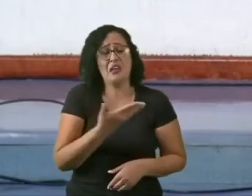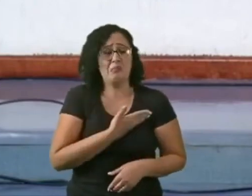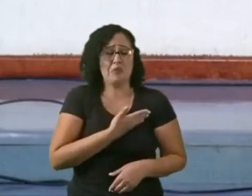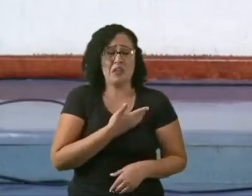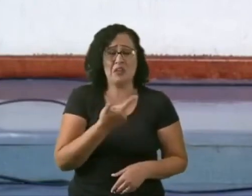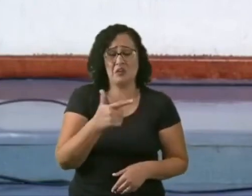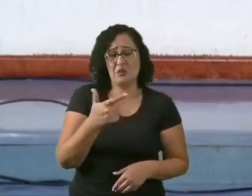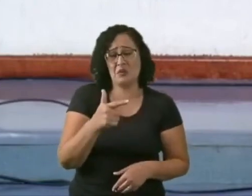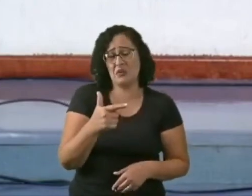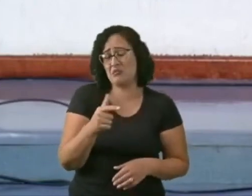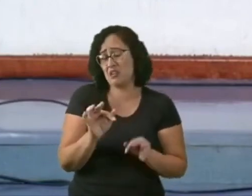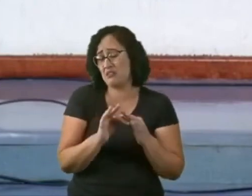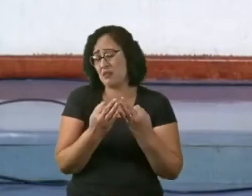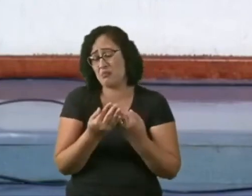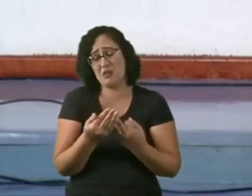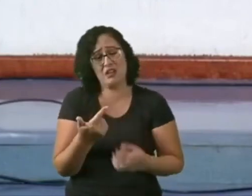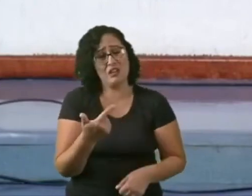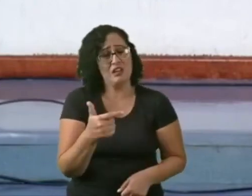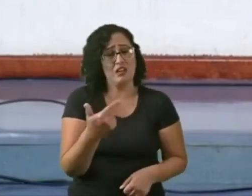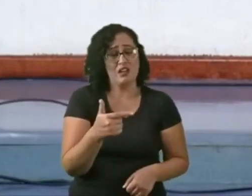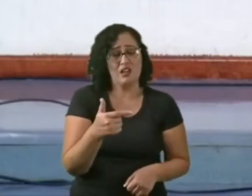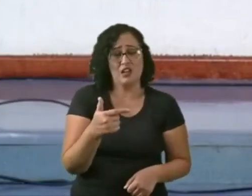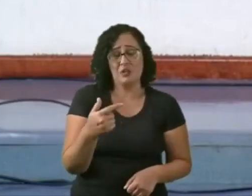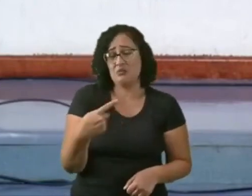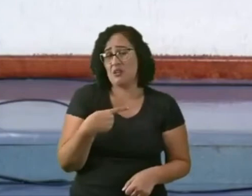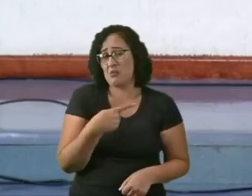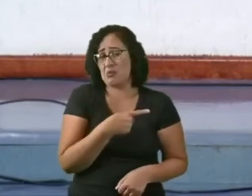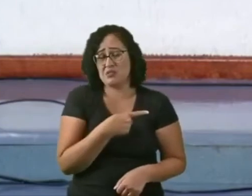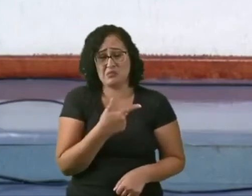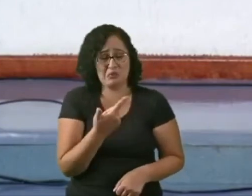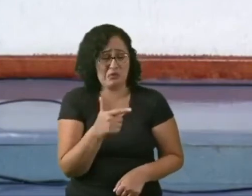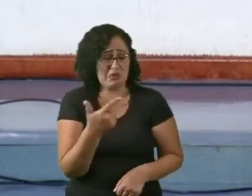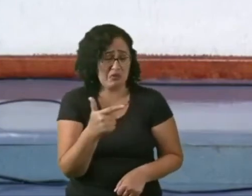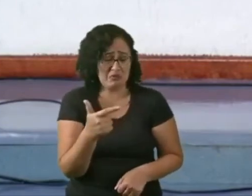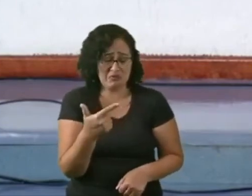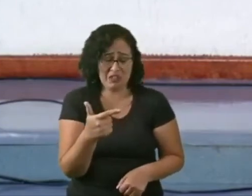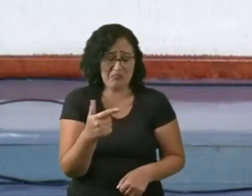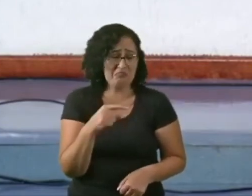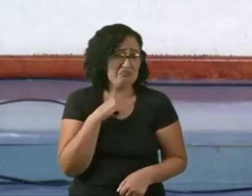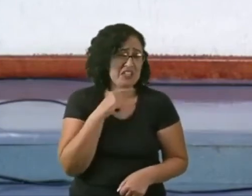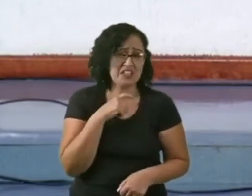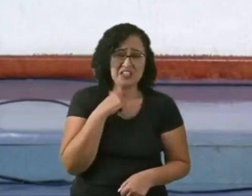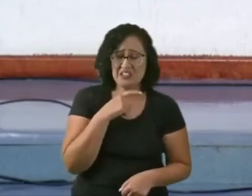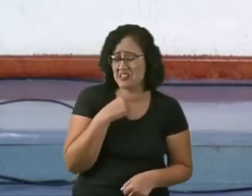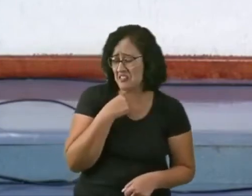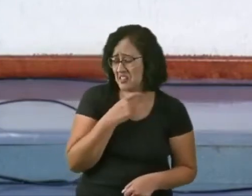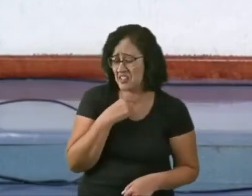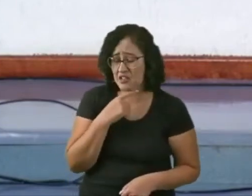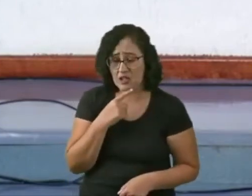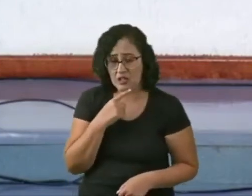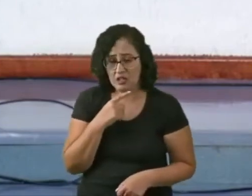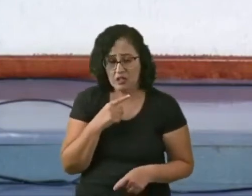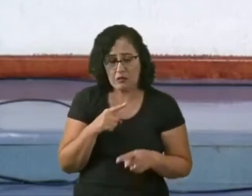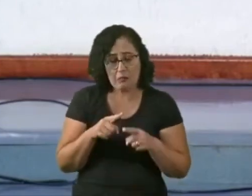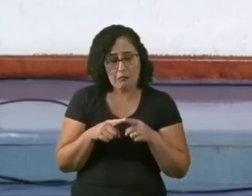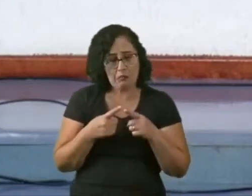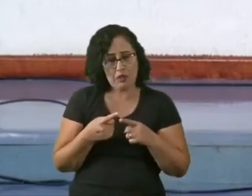que terá um pastor que estará 24 horas do teu lado.